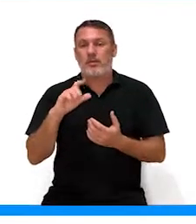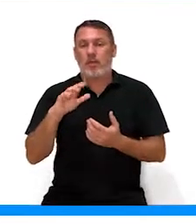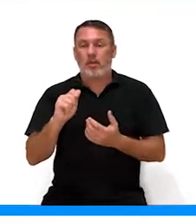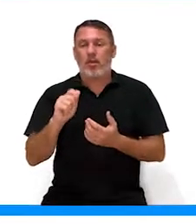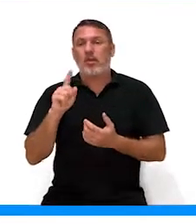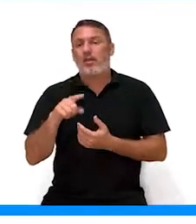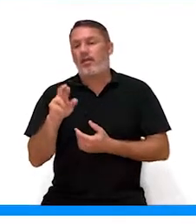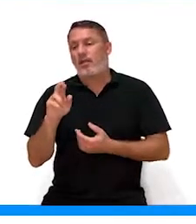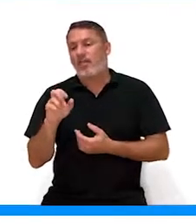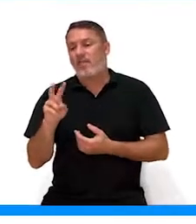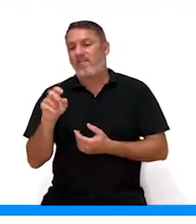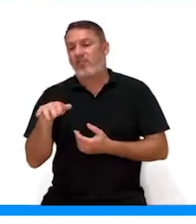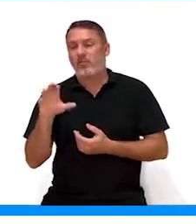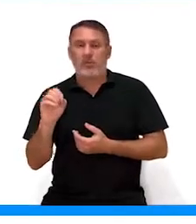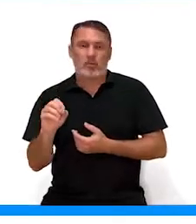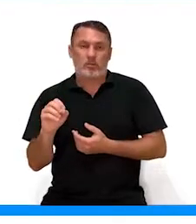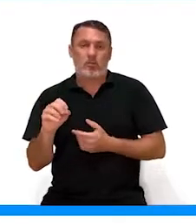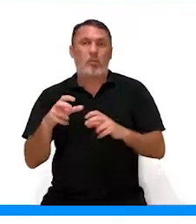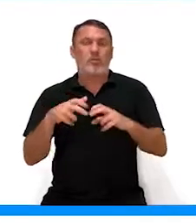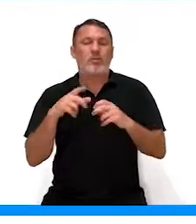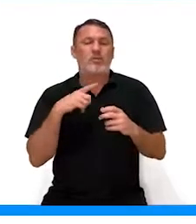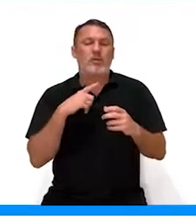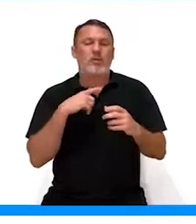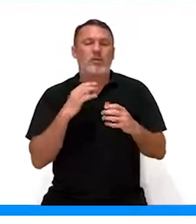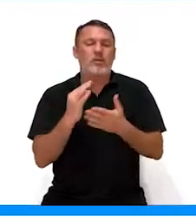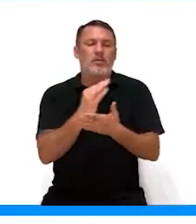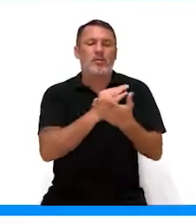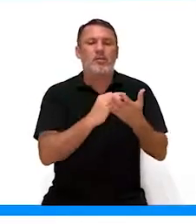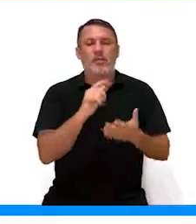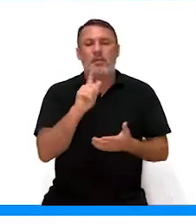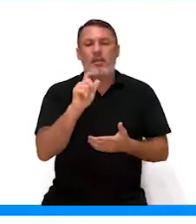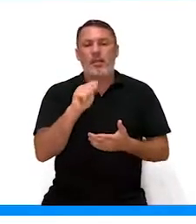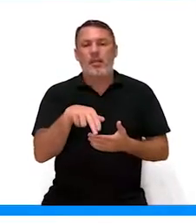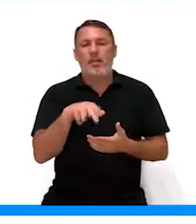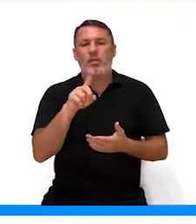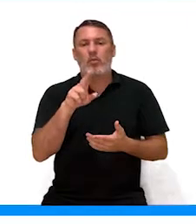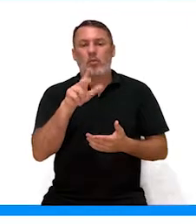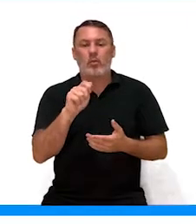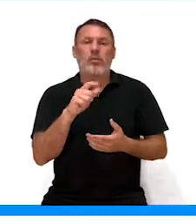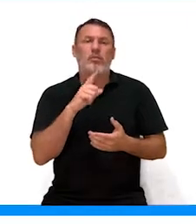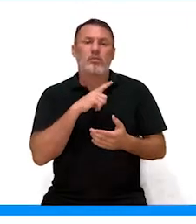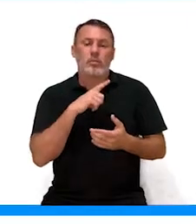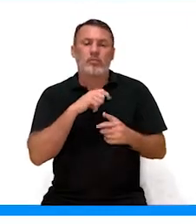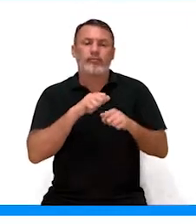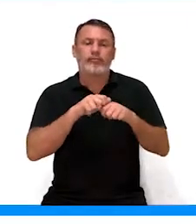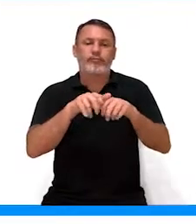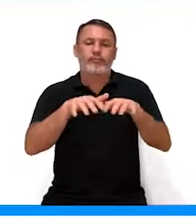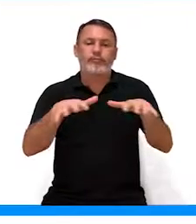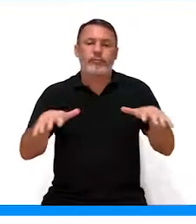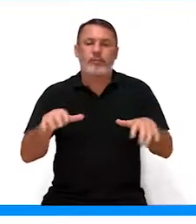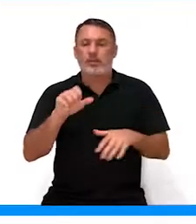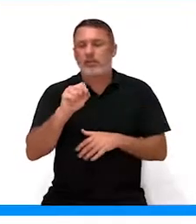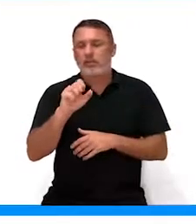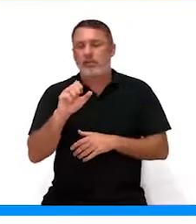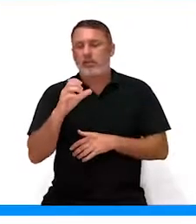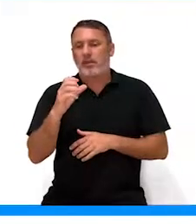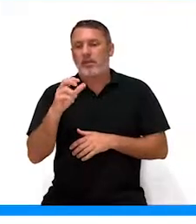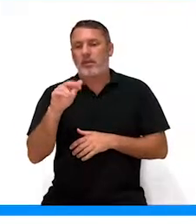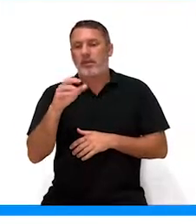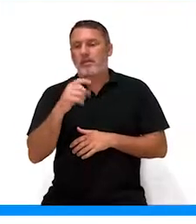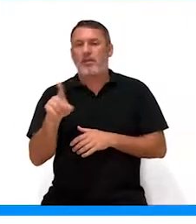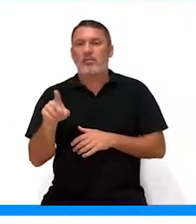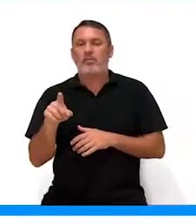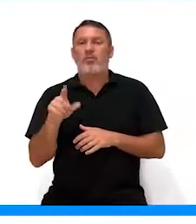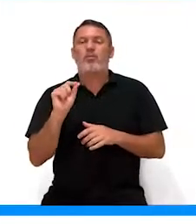nas células epiteliais, nas células de revestimento. E toda glândula é formada por células secretoras. O